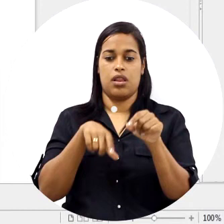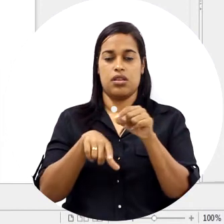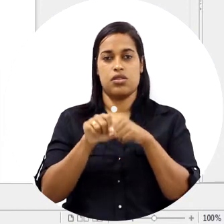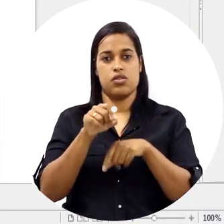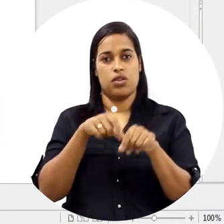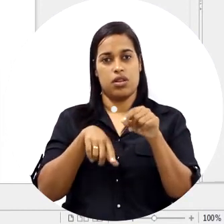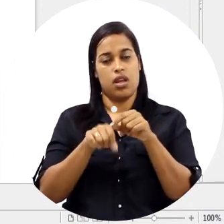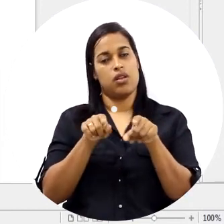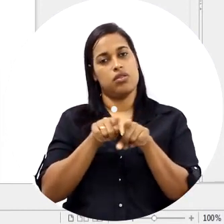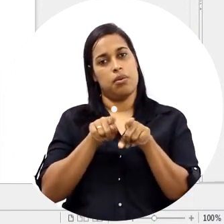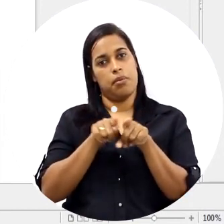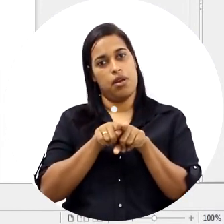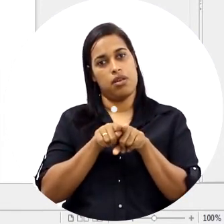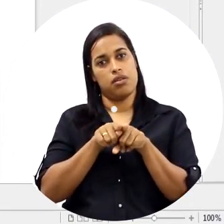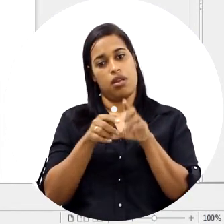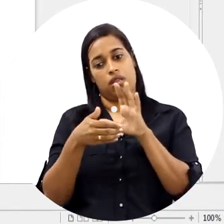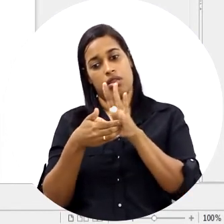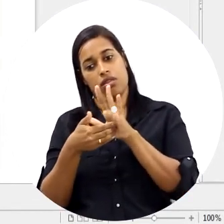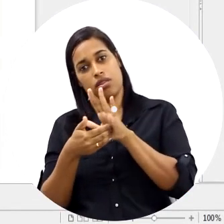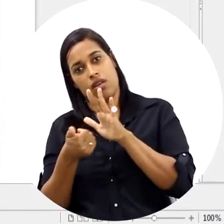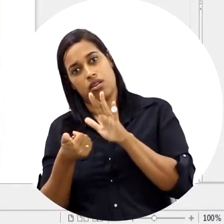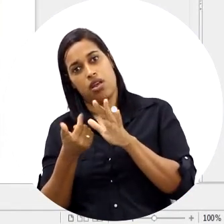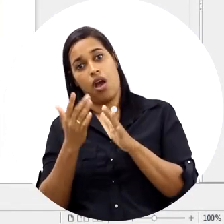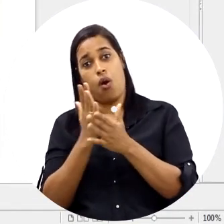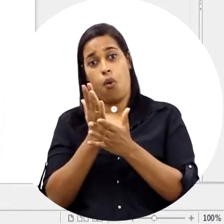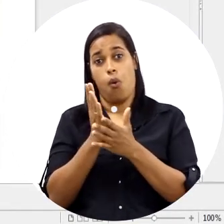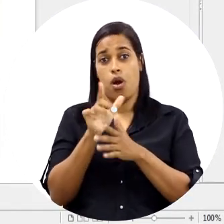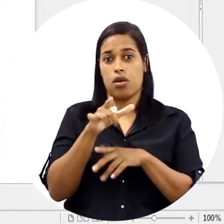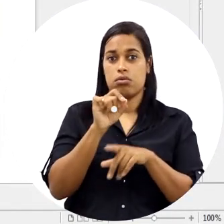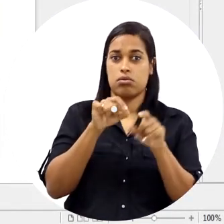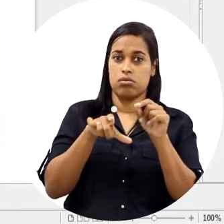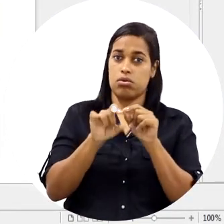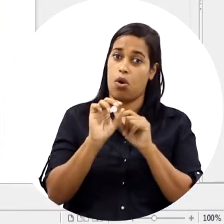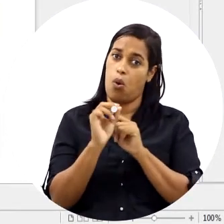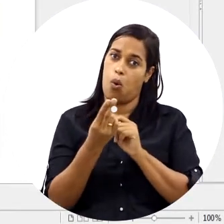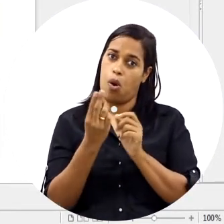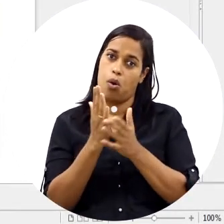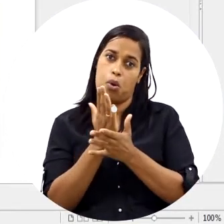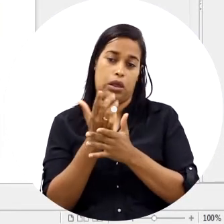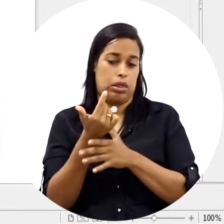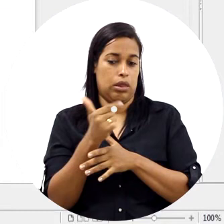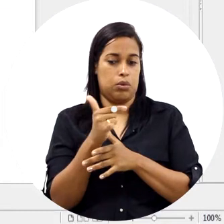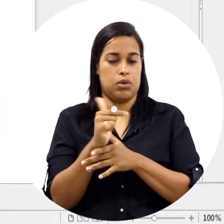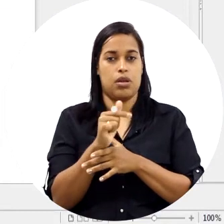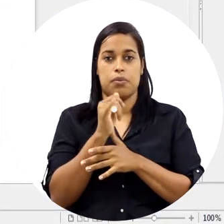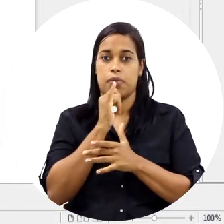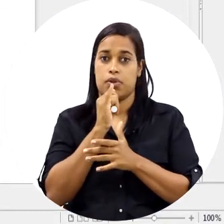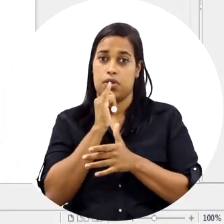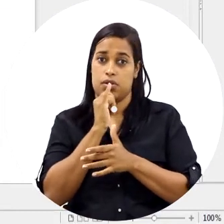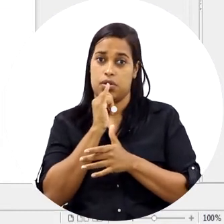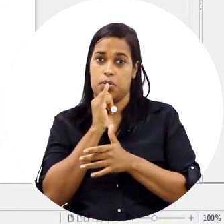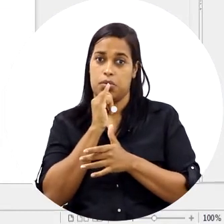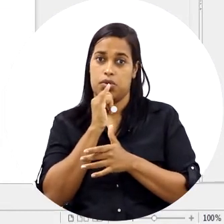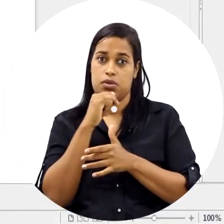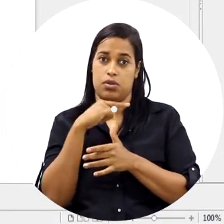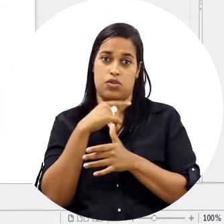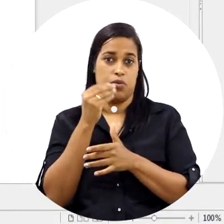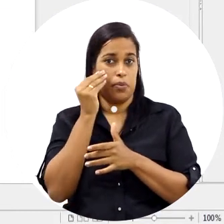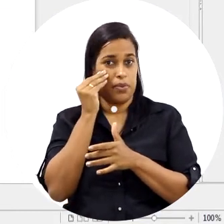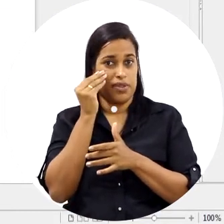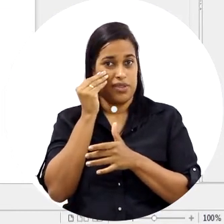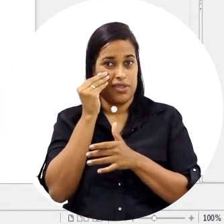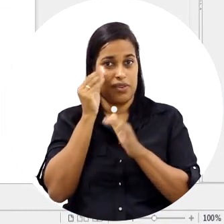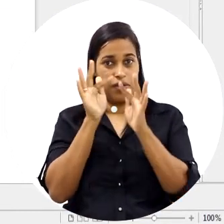Eu posso estar desabilitando algum dessas opções ou até habilitando algum que não existe. Por exemplo, tem aqui um botão específico